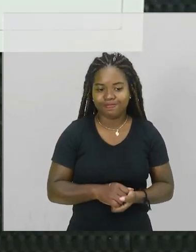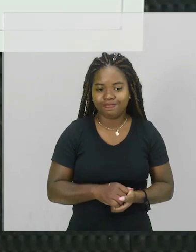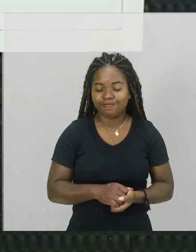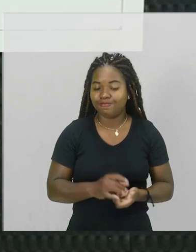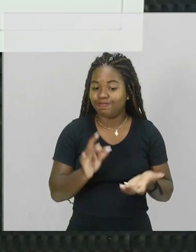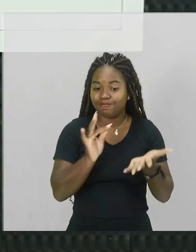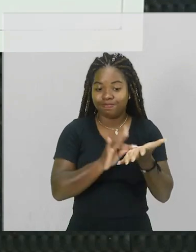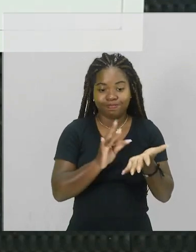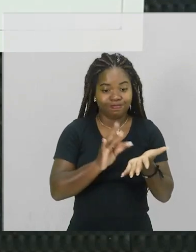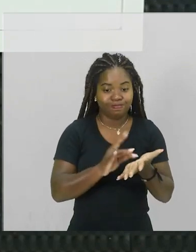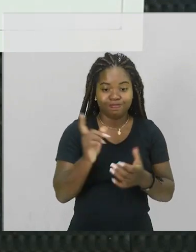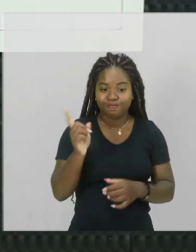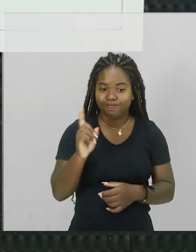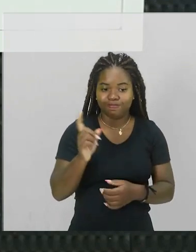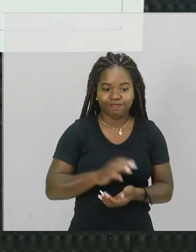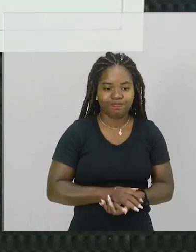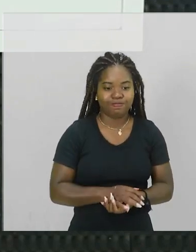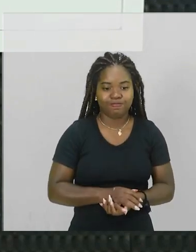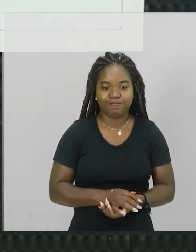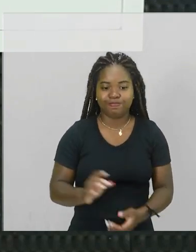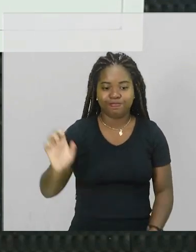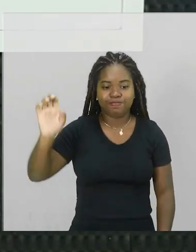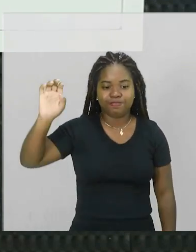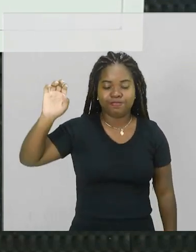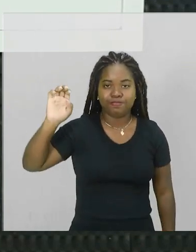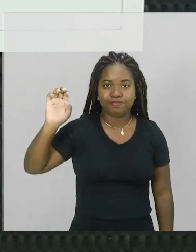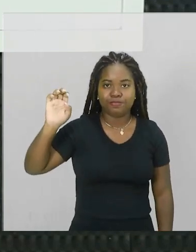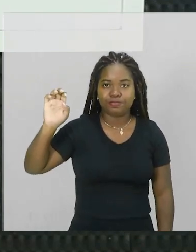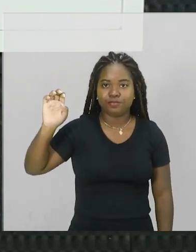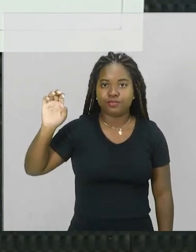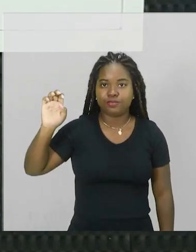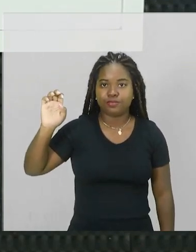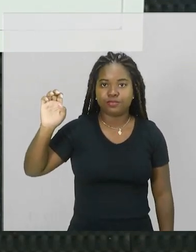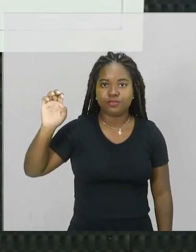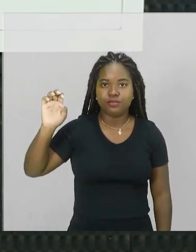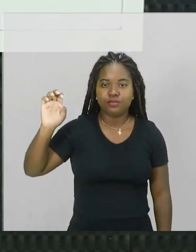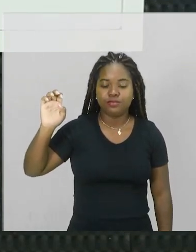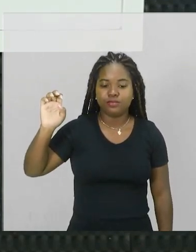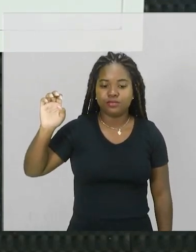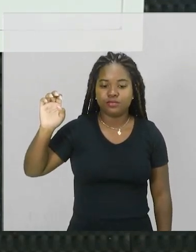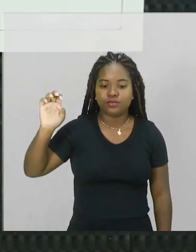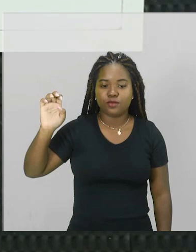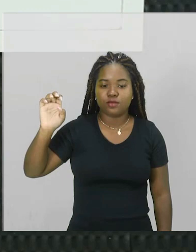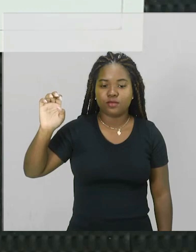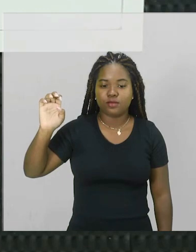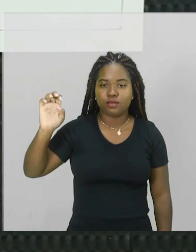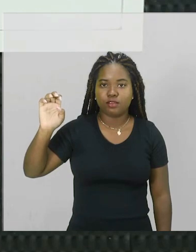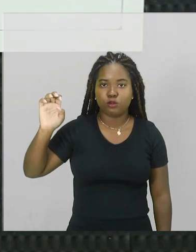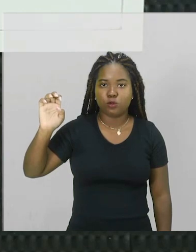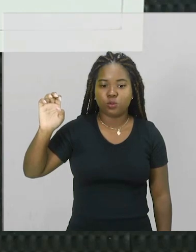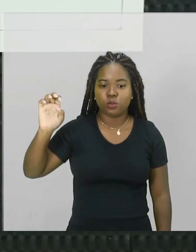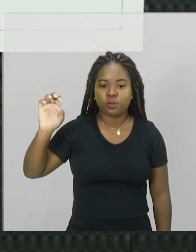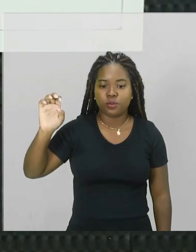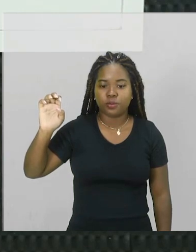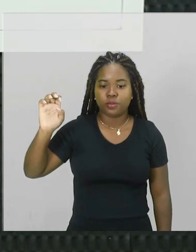não é verdade. Letra E. São atingidos por partículas de luz, né, que são os fótons, emitidas